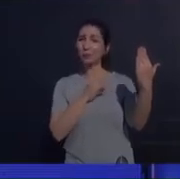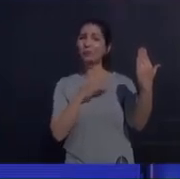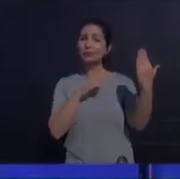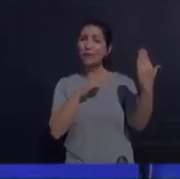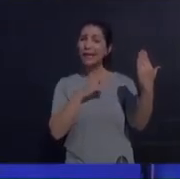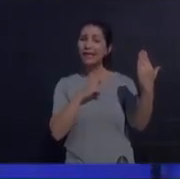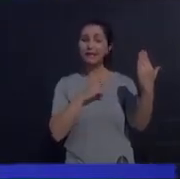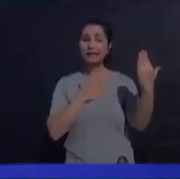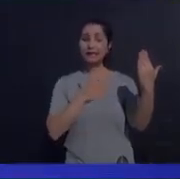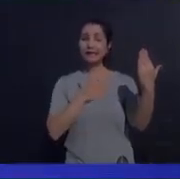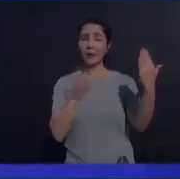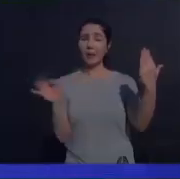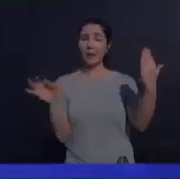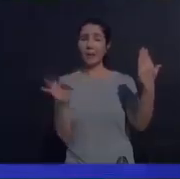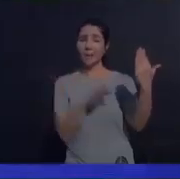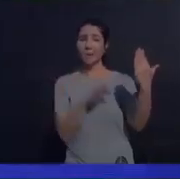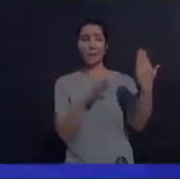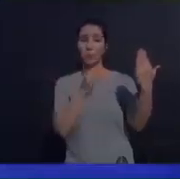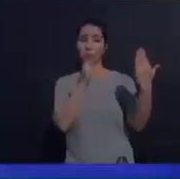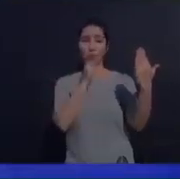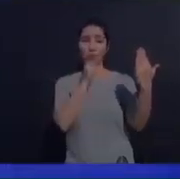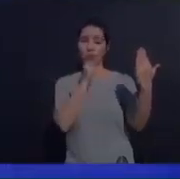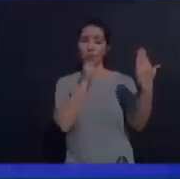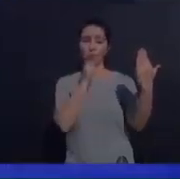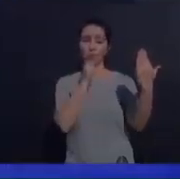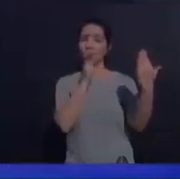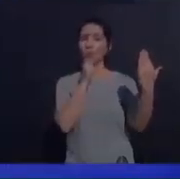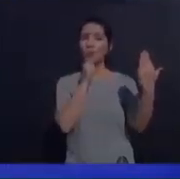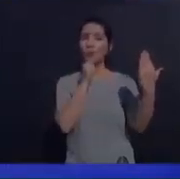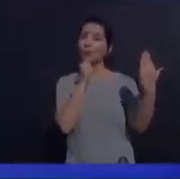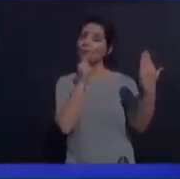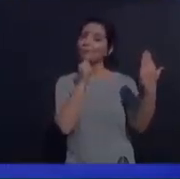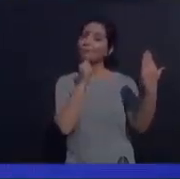vezes não estava preparada para encarar os medos da vida.